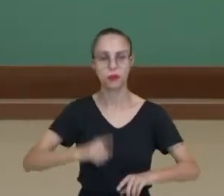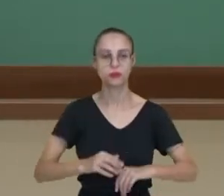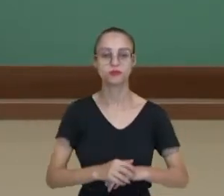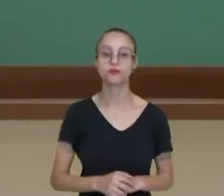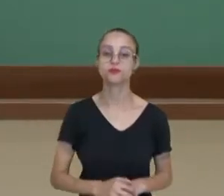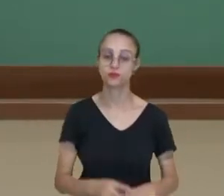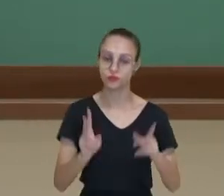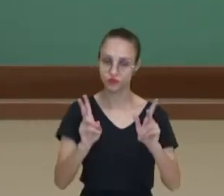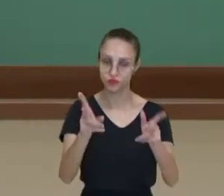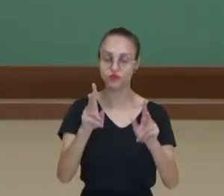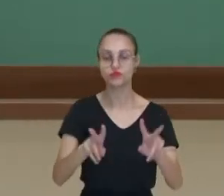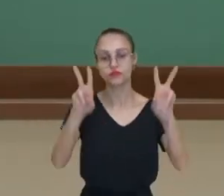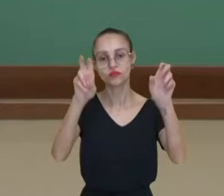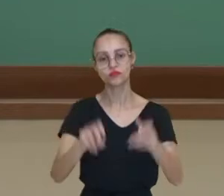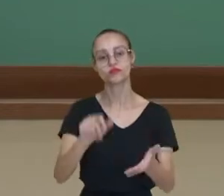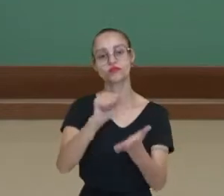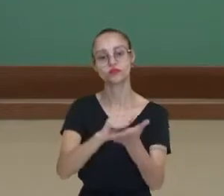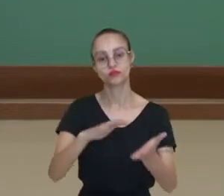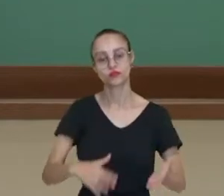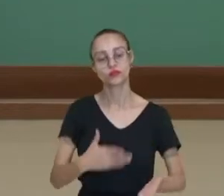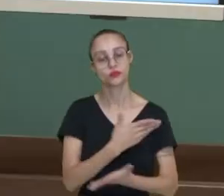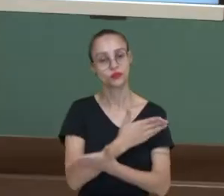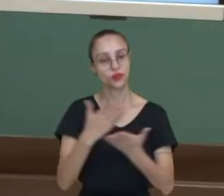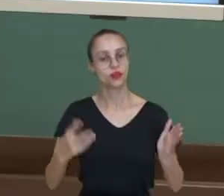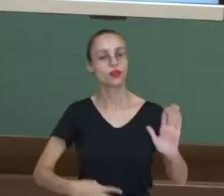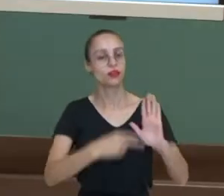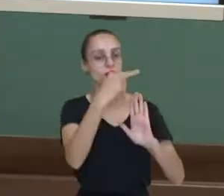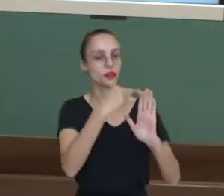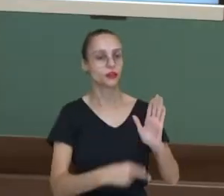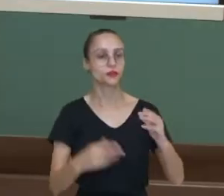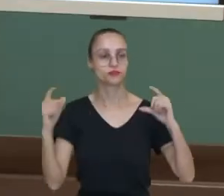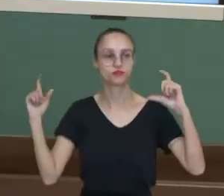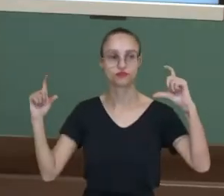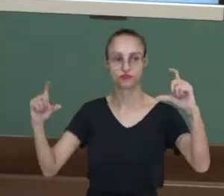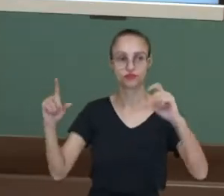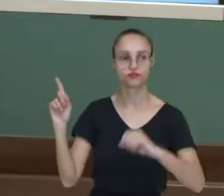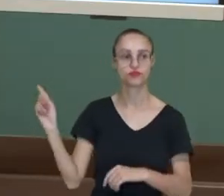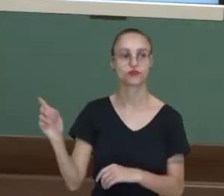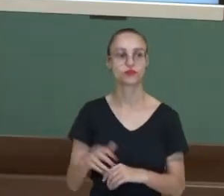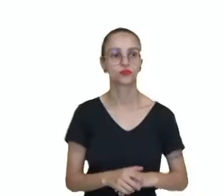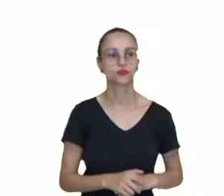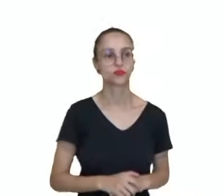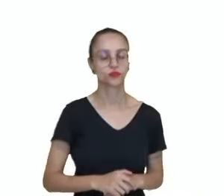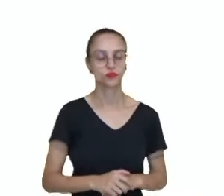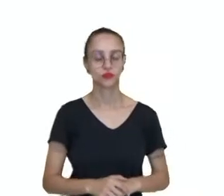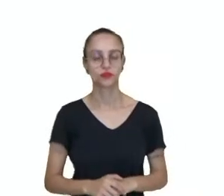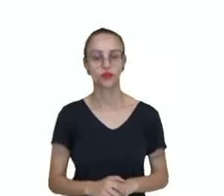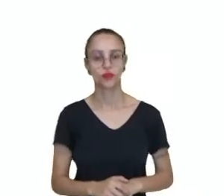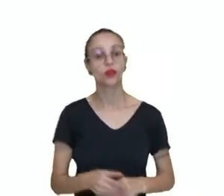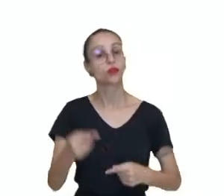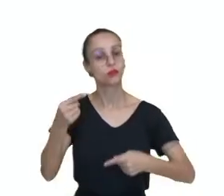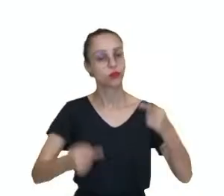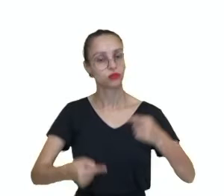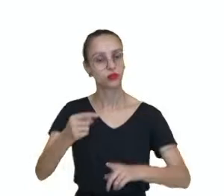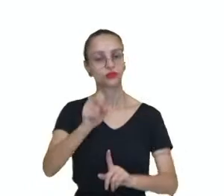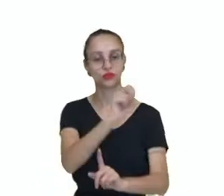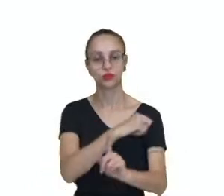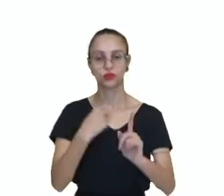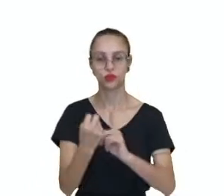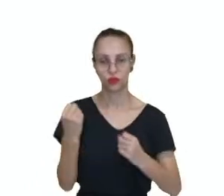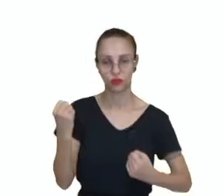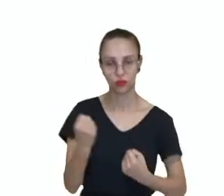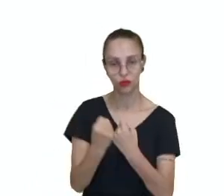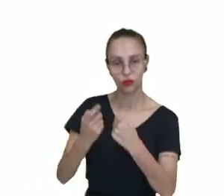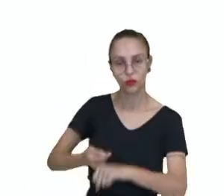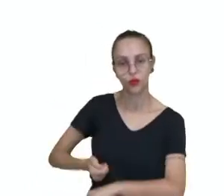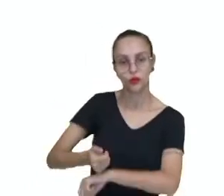esse assunto, exercício para você, leia comigo esse textinho. A ampla frente política e social que apoiou o golpe